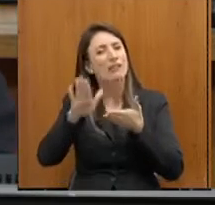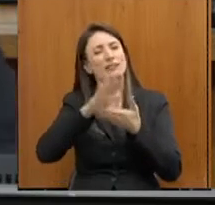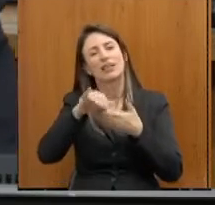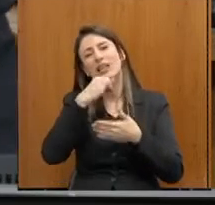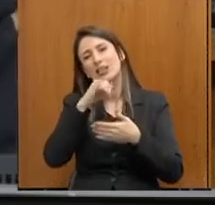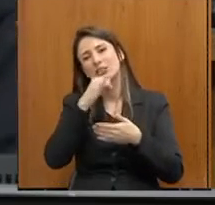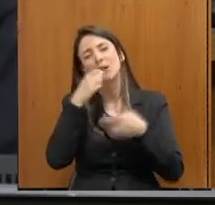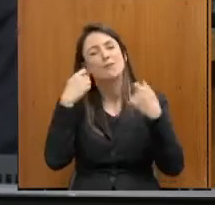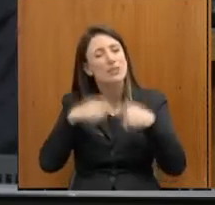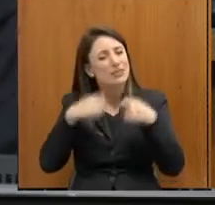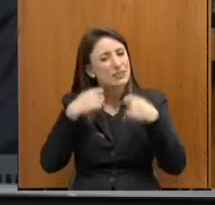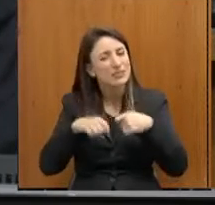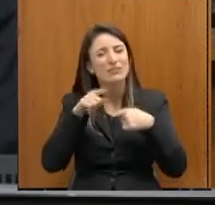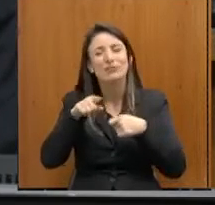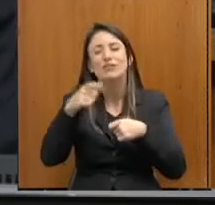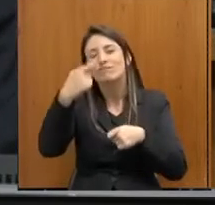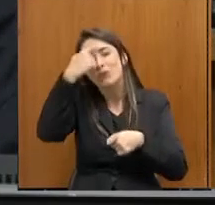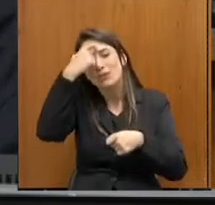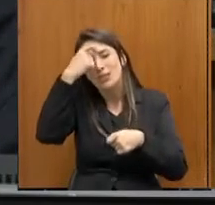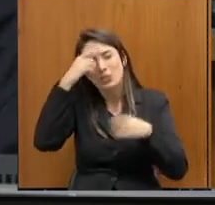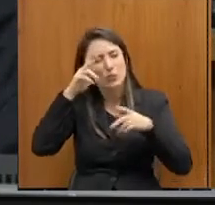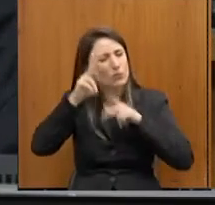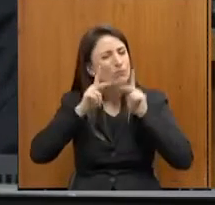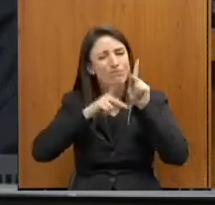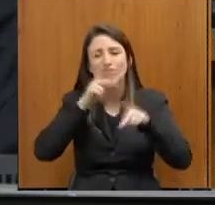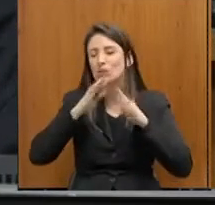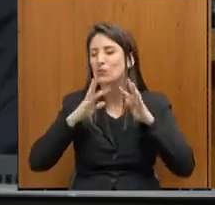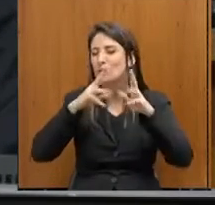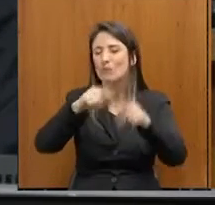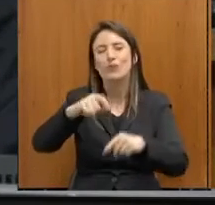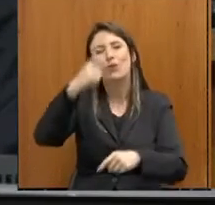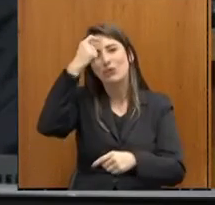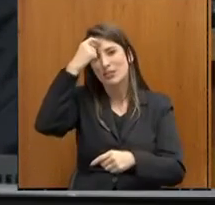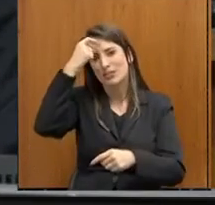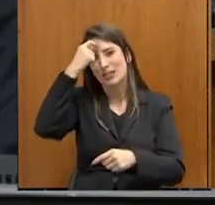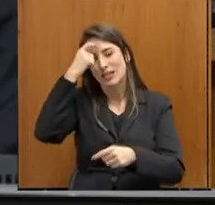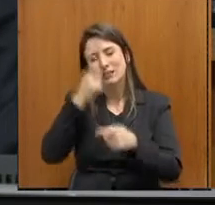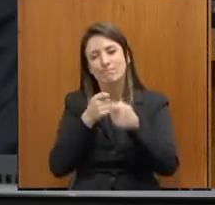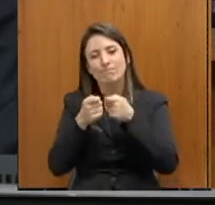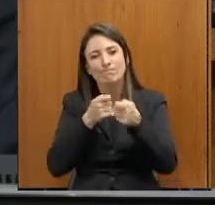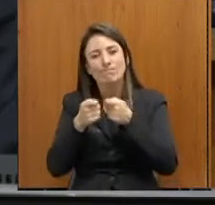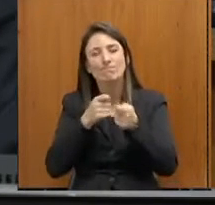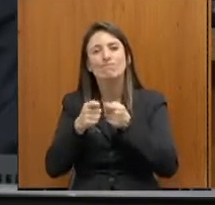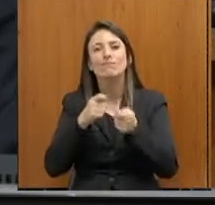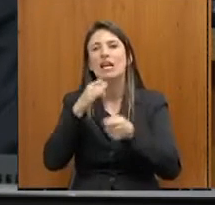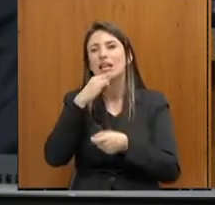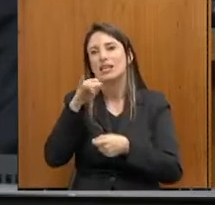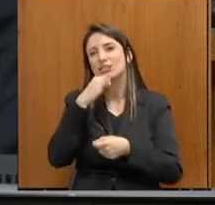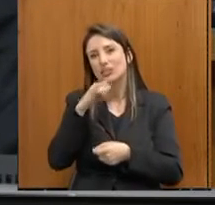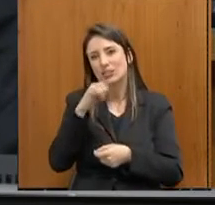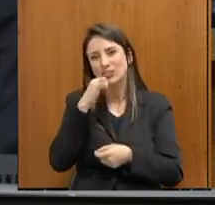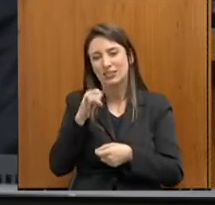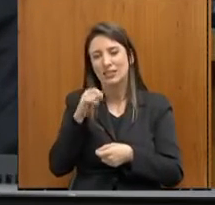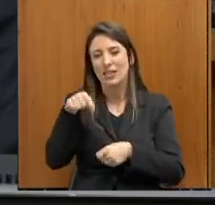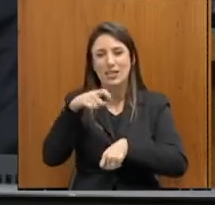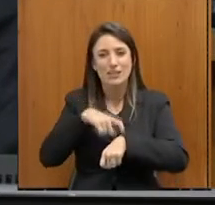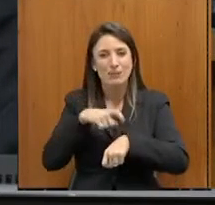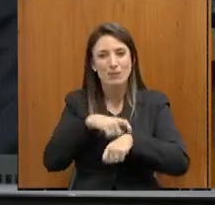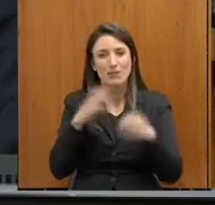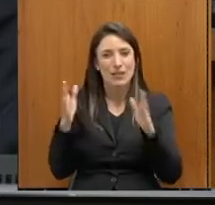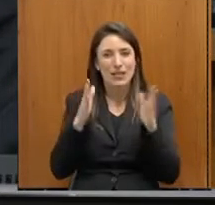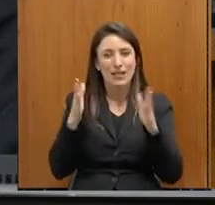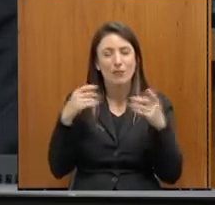consumo consciente é fundamental para que deu para quem durante esse período a gente possa reduzir